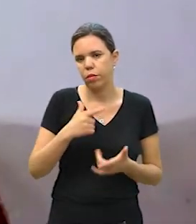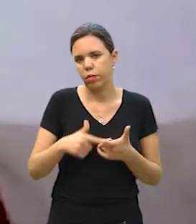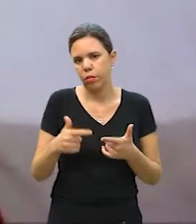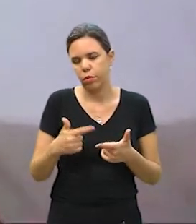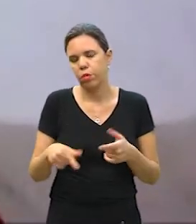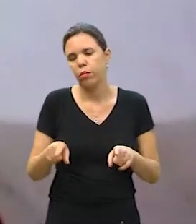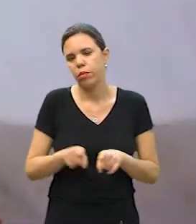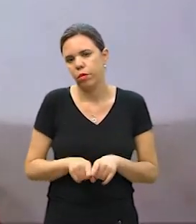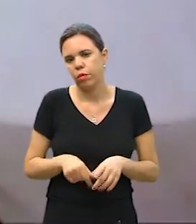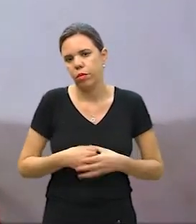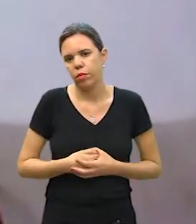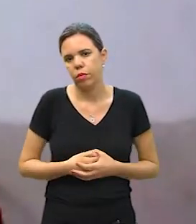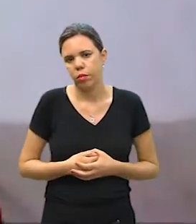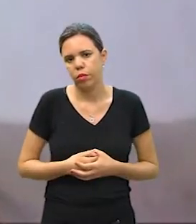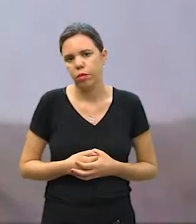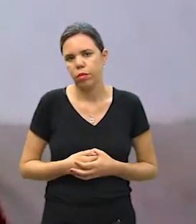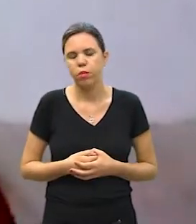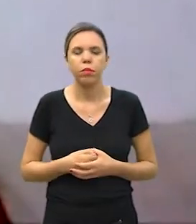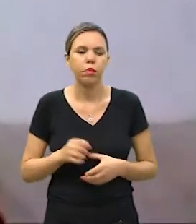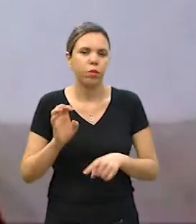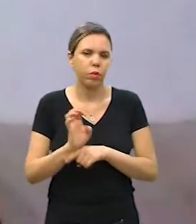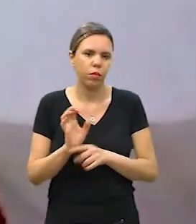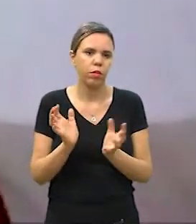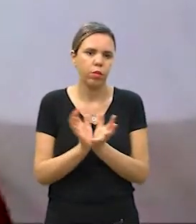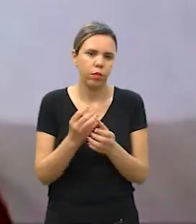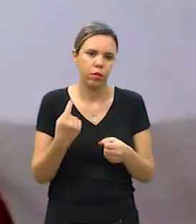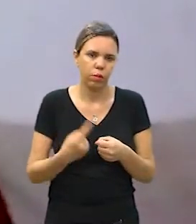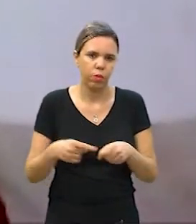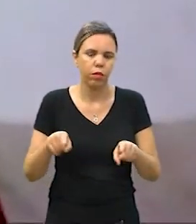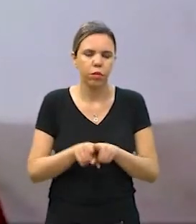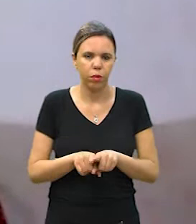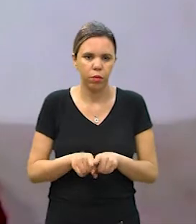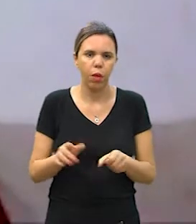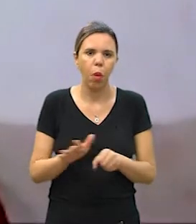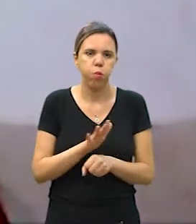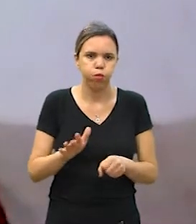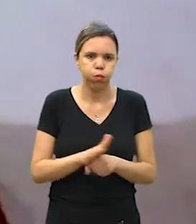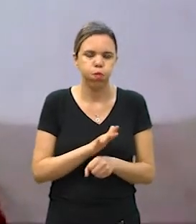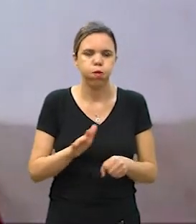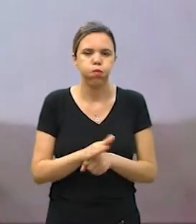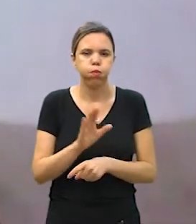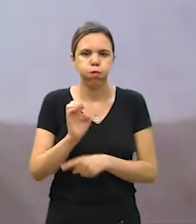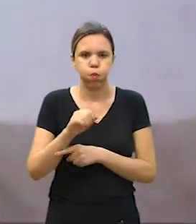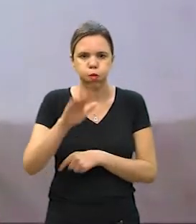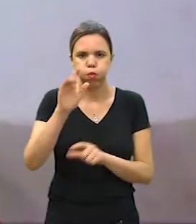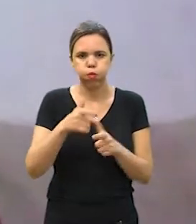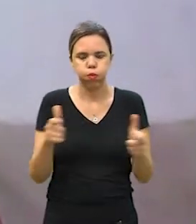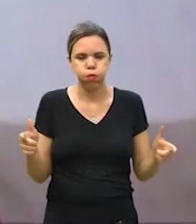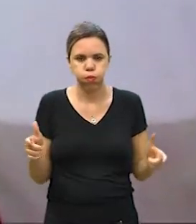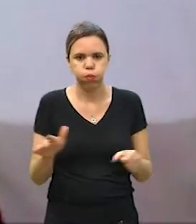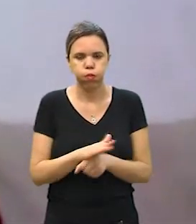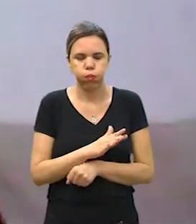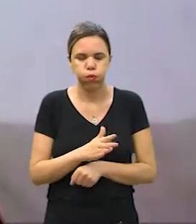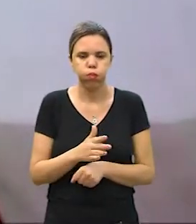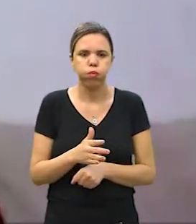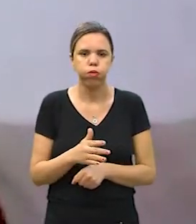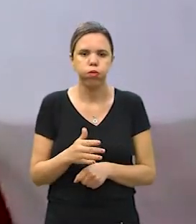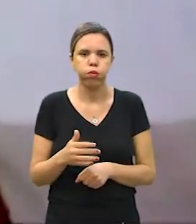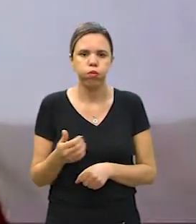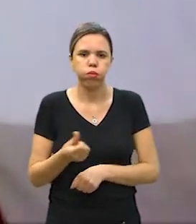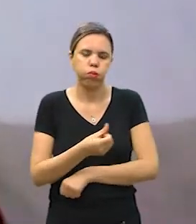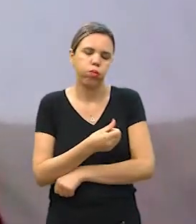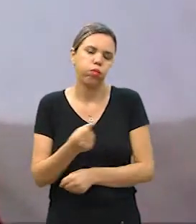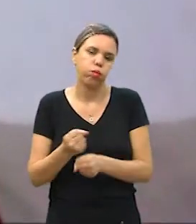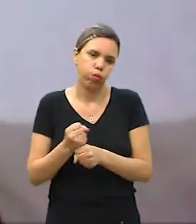tem outros problemas. A rede estadual, a municipal também tem superlotação, mas a rede estadual maior, superlotação desde